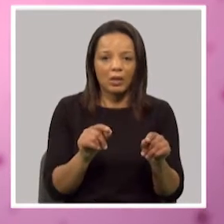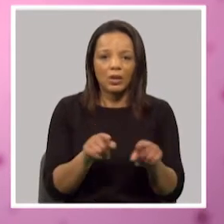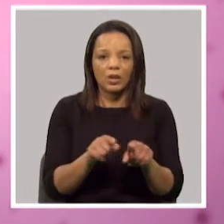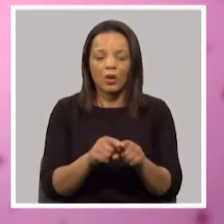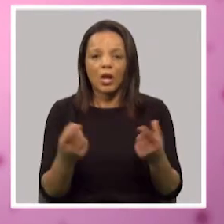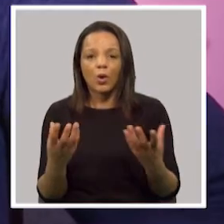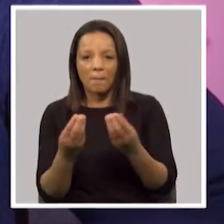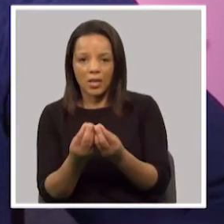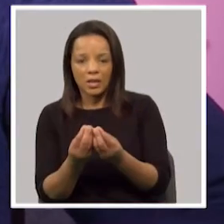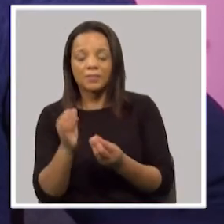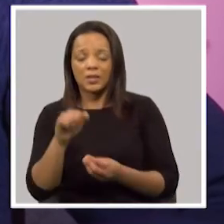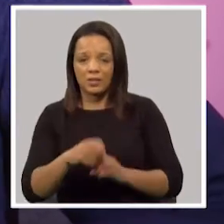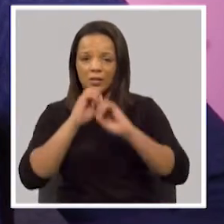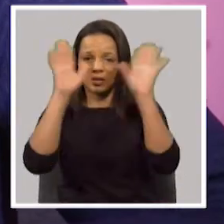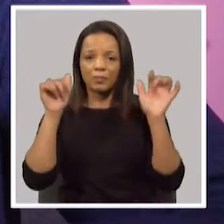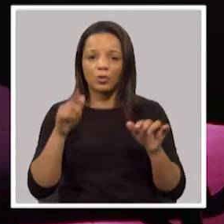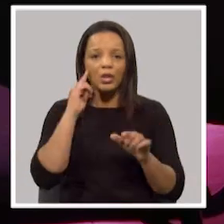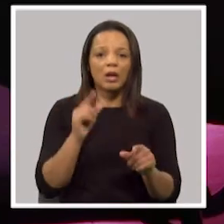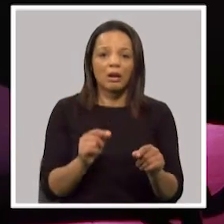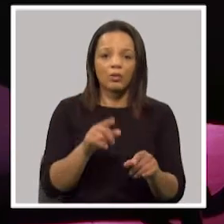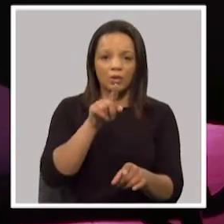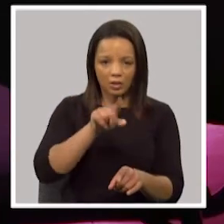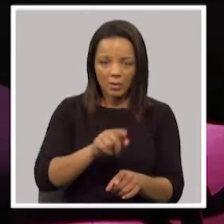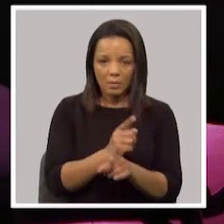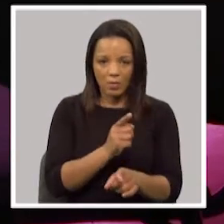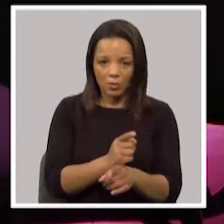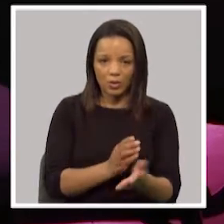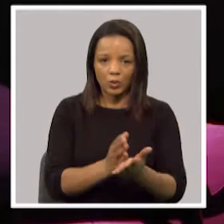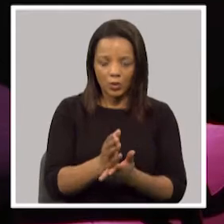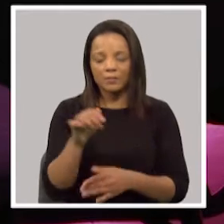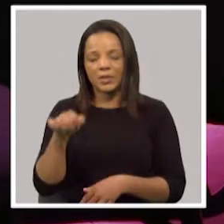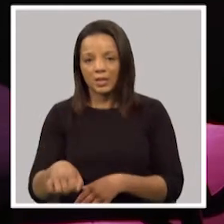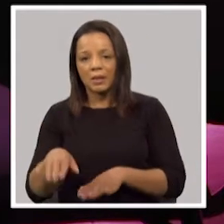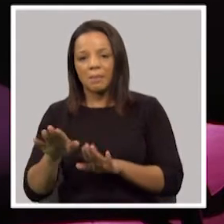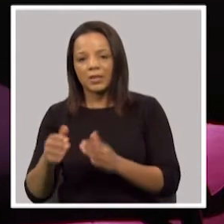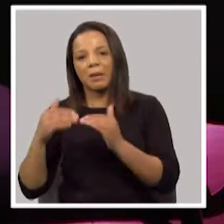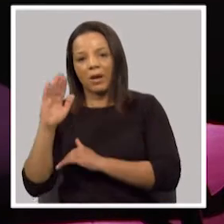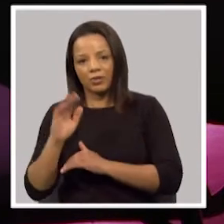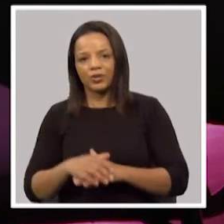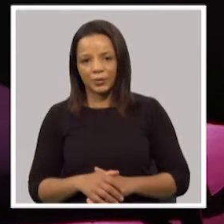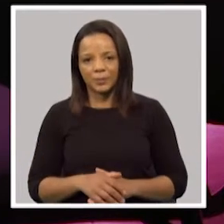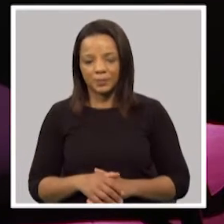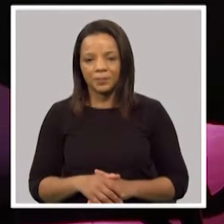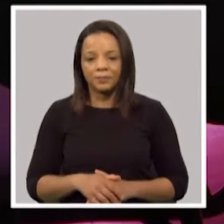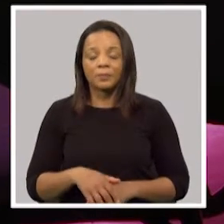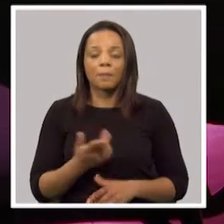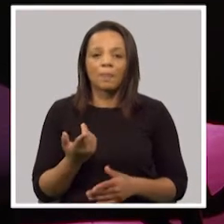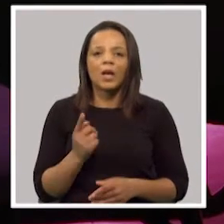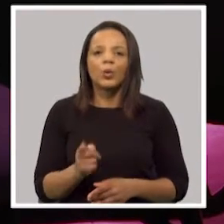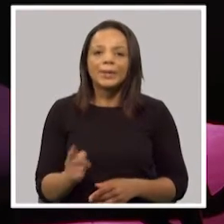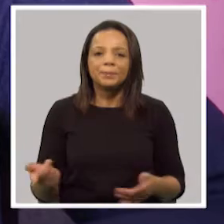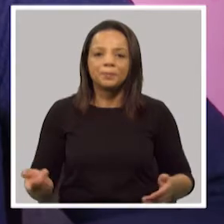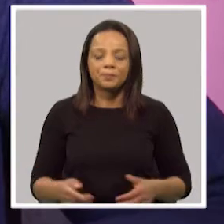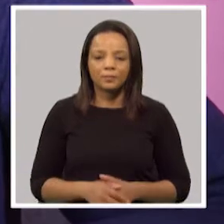uma companhia? Sim, sem dúvida. A rádio hoje em dia deve ser também uma rádio de companhia? Também, mas é mais do que isso. E o nesse que é